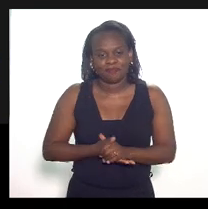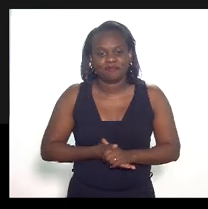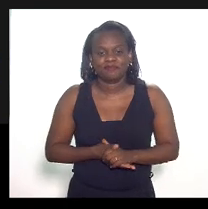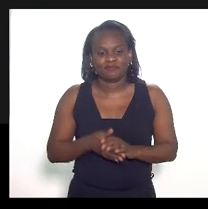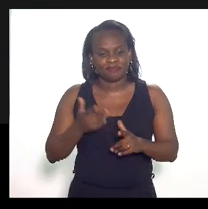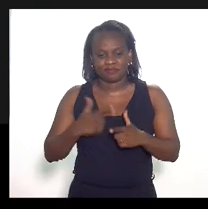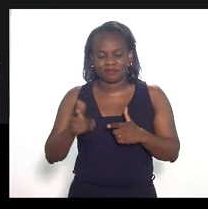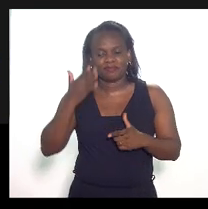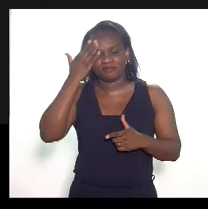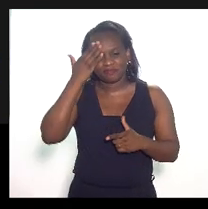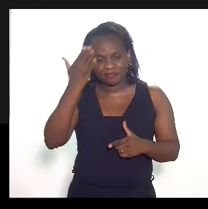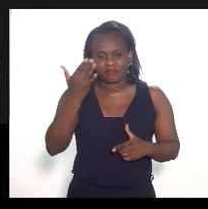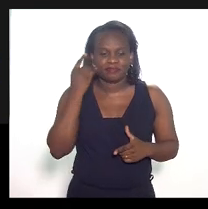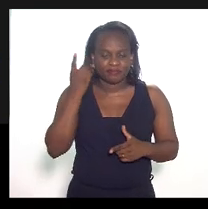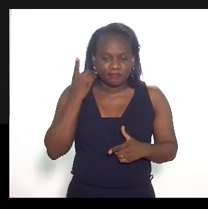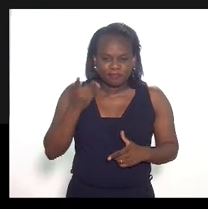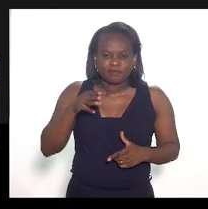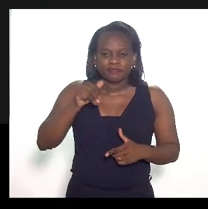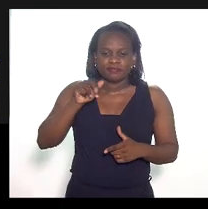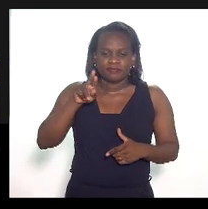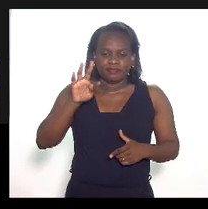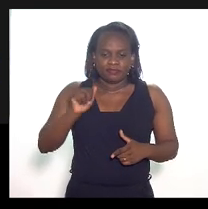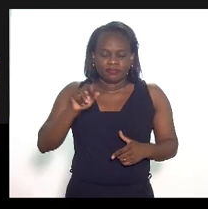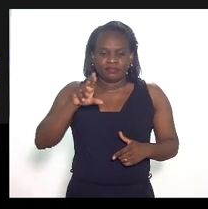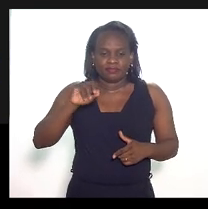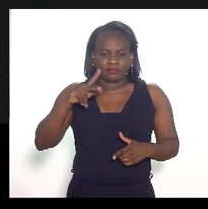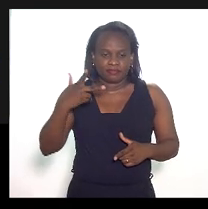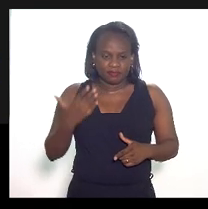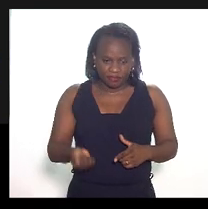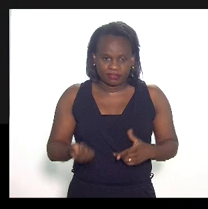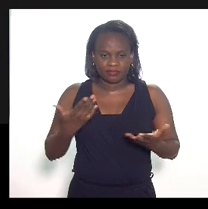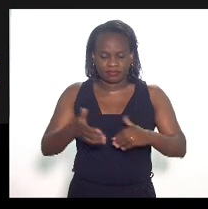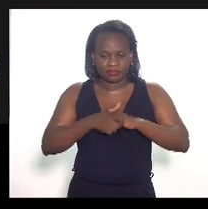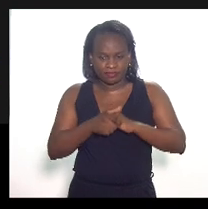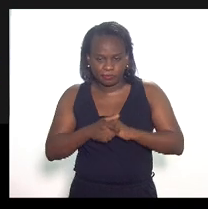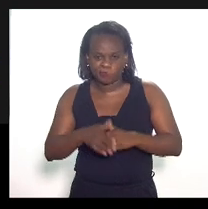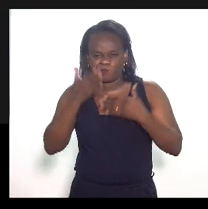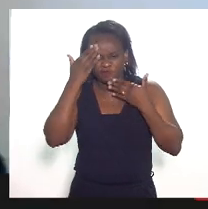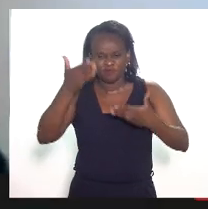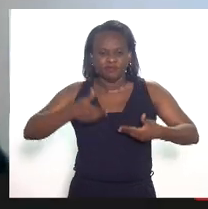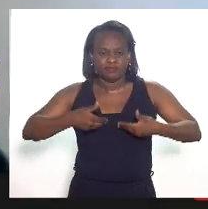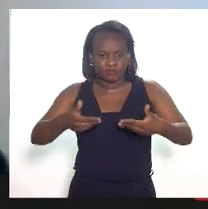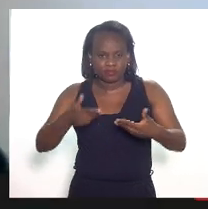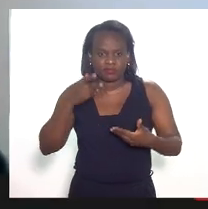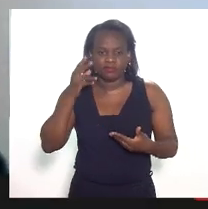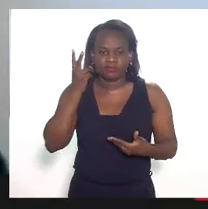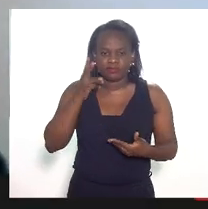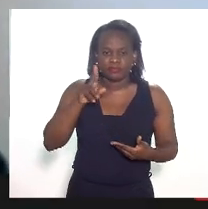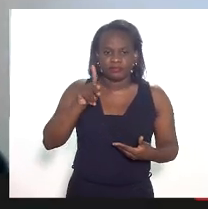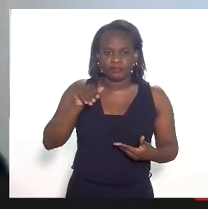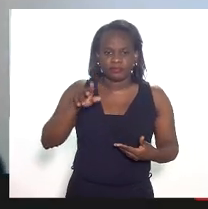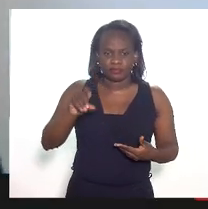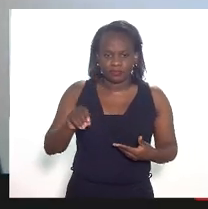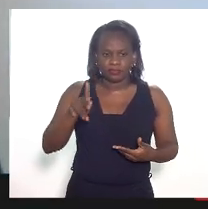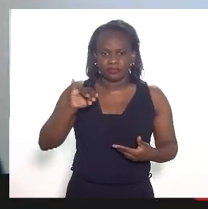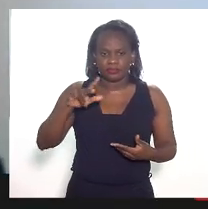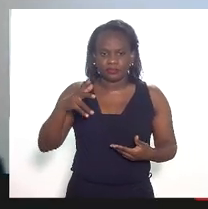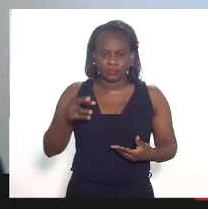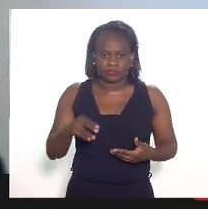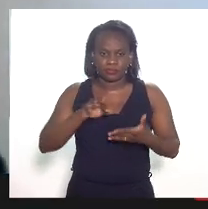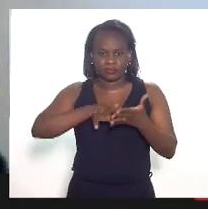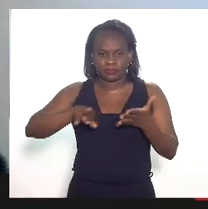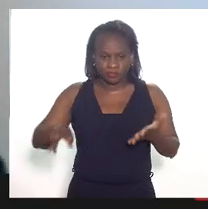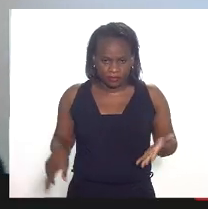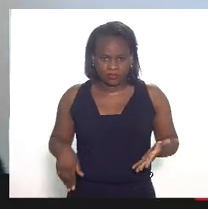Deputada, muito obrigada, deputada Marta Rocha. Queria cumprimentá-la, agradecer o convite, o vereador Paulo Pinheiro, demais